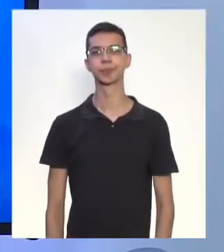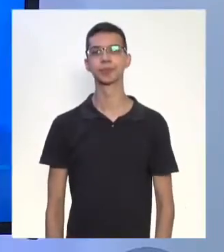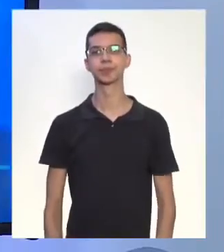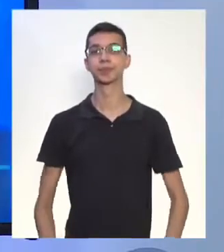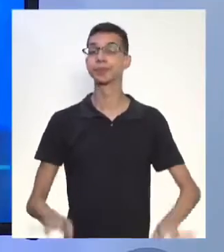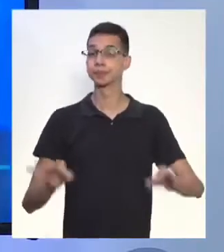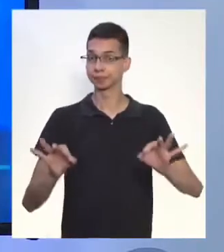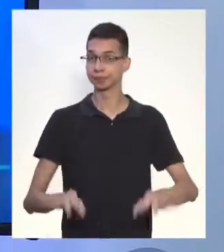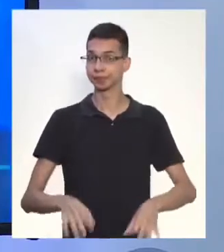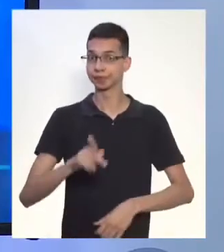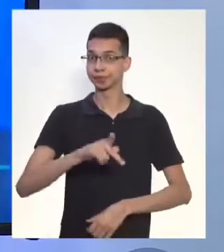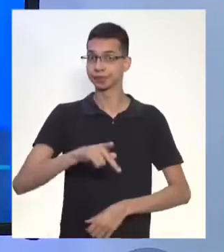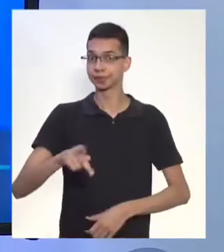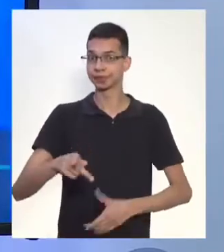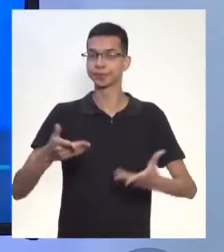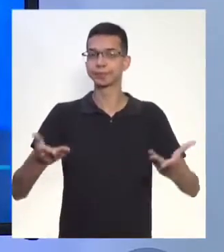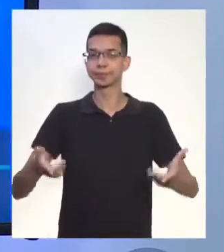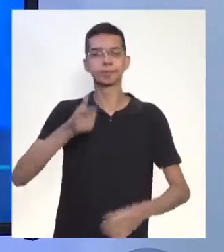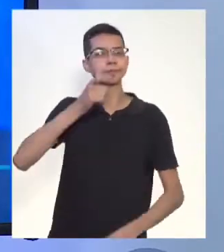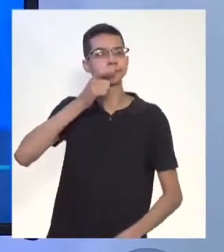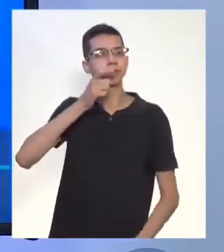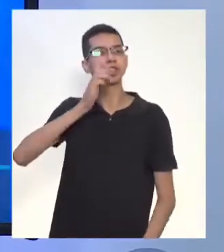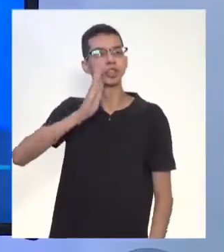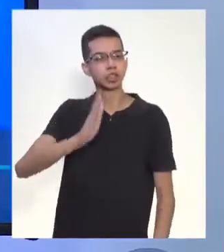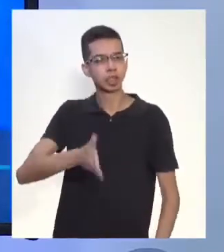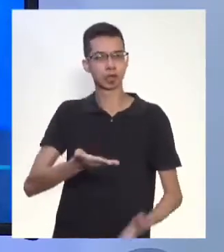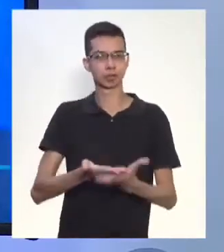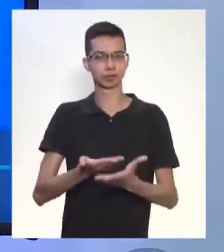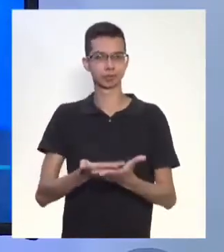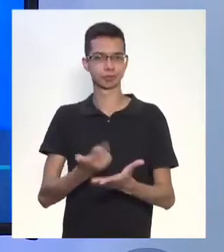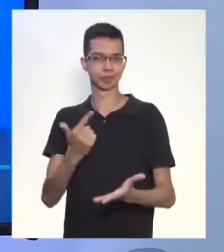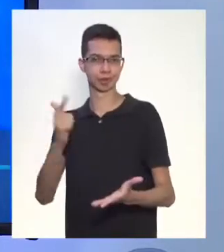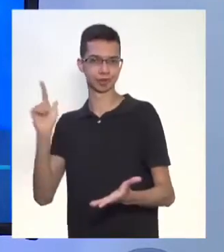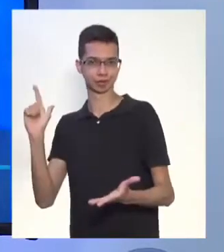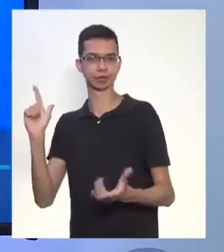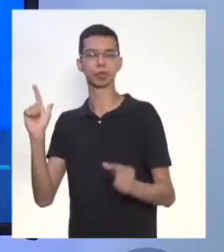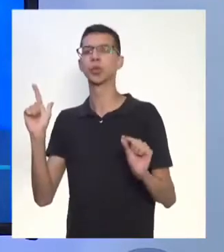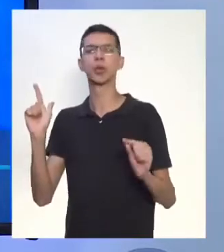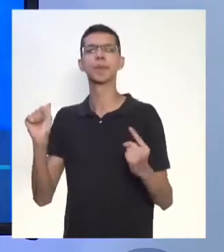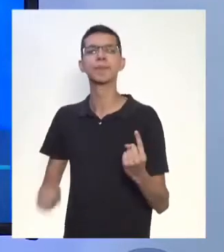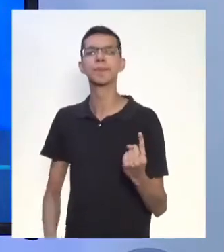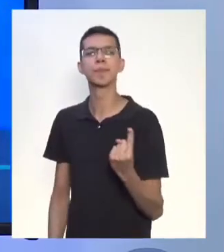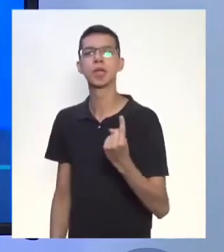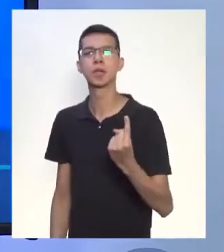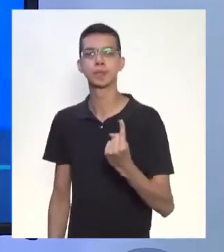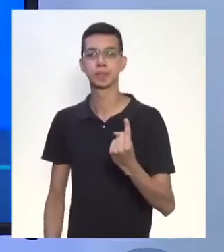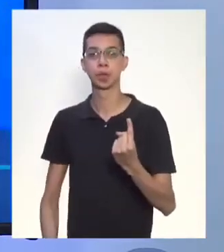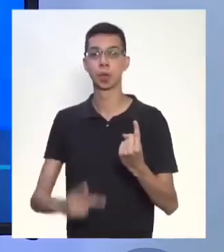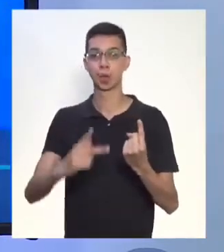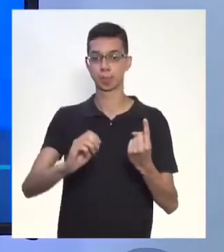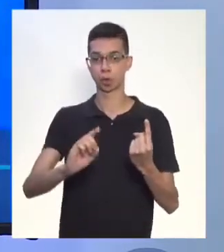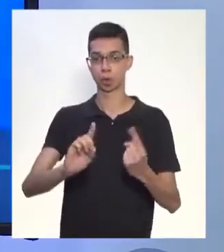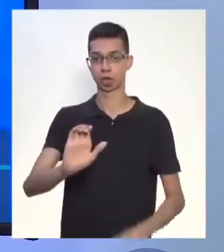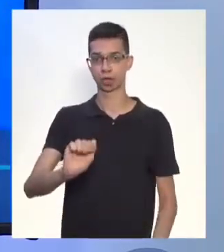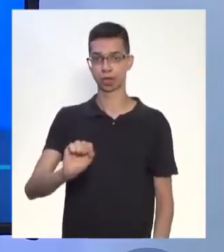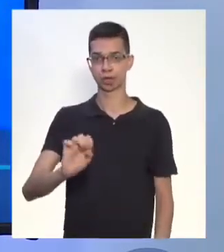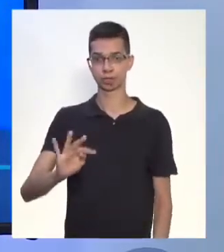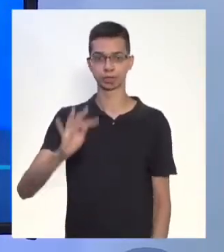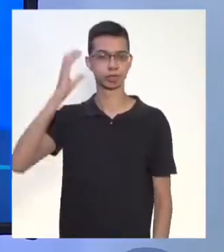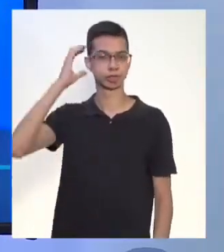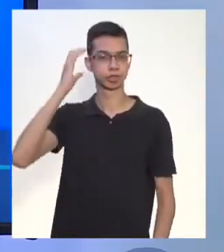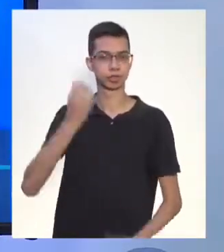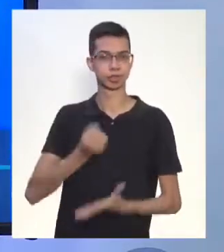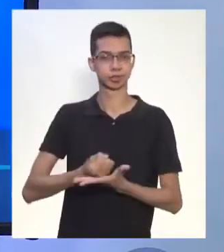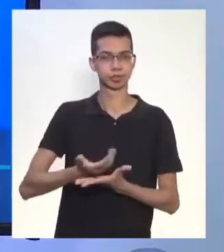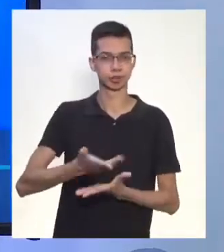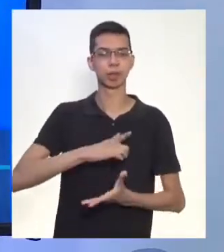Exatamente, professor. Então, nós já vimos isso já na aula anterior, que primeiro a questão do podcast normalmente tem uma imagem estática